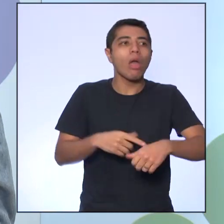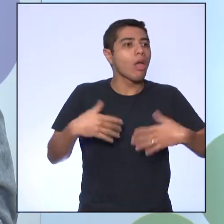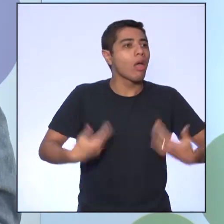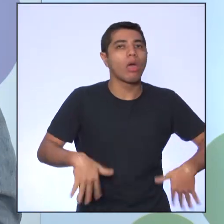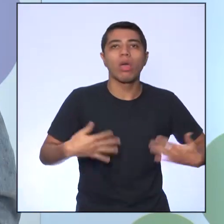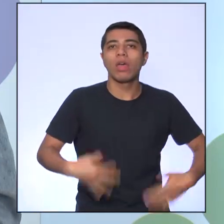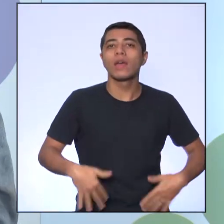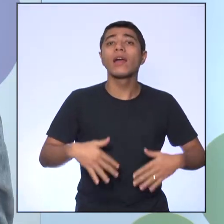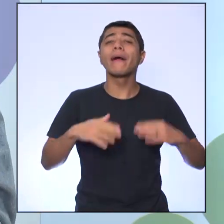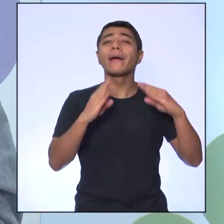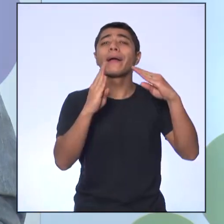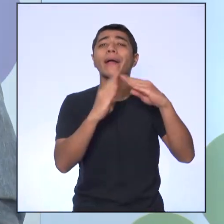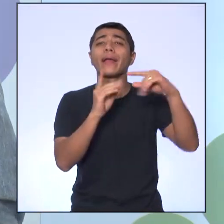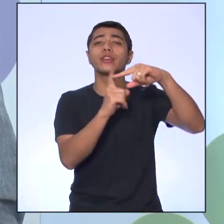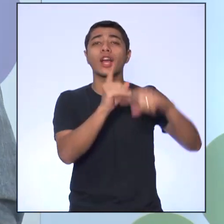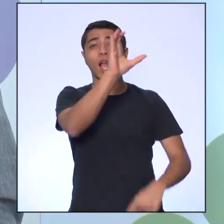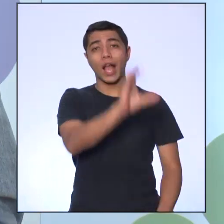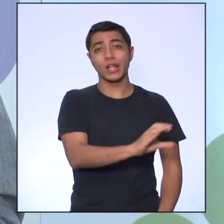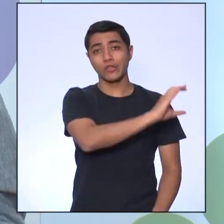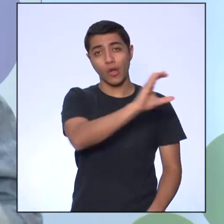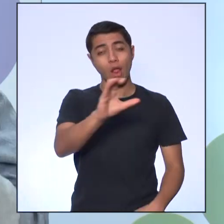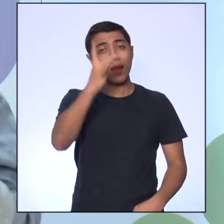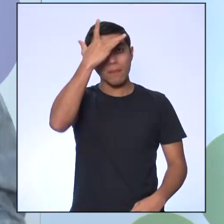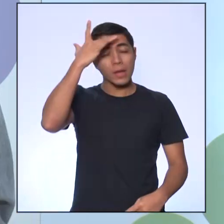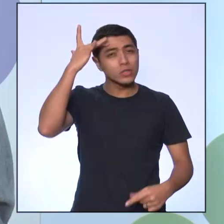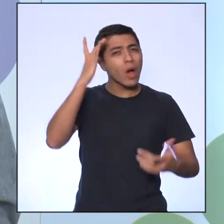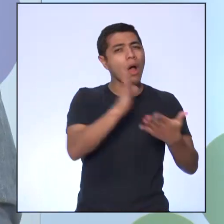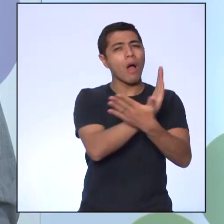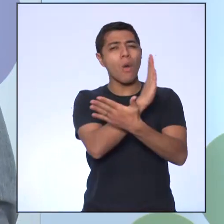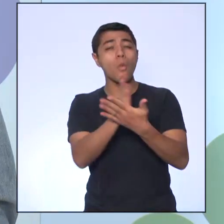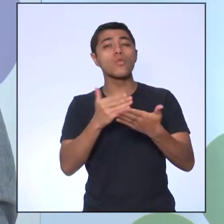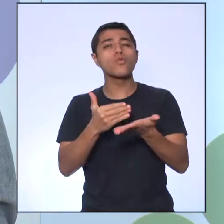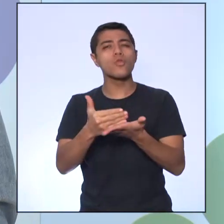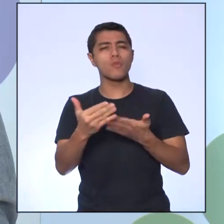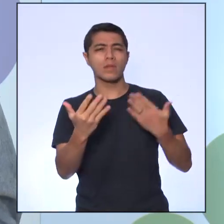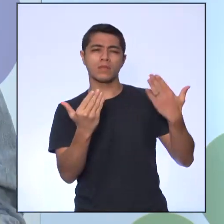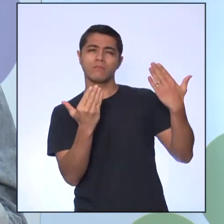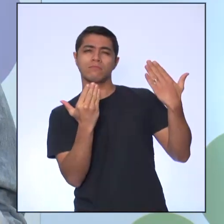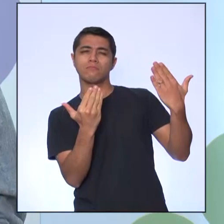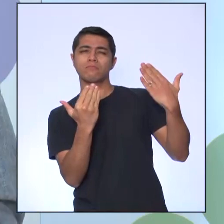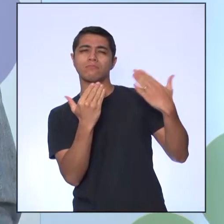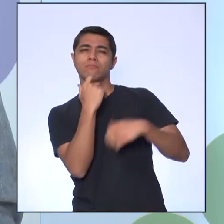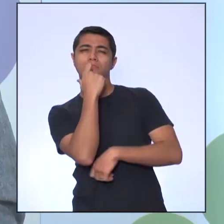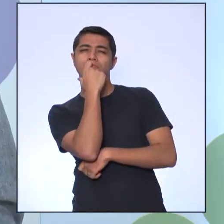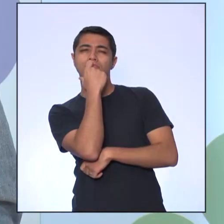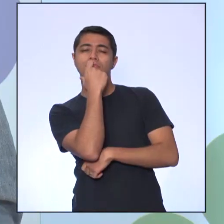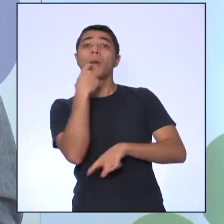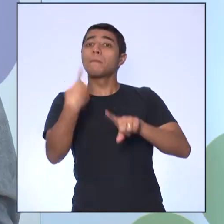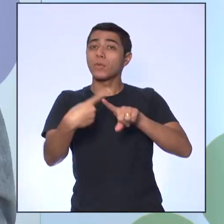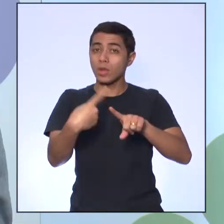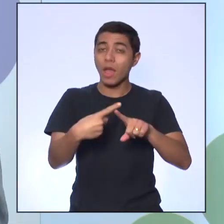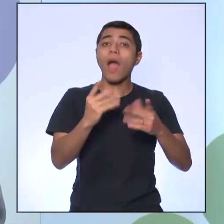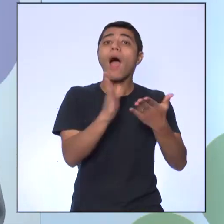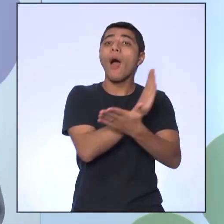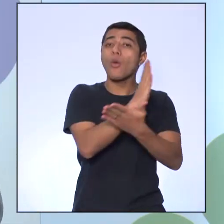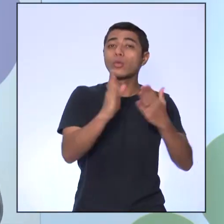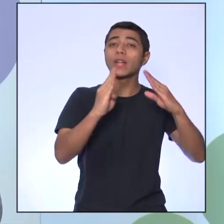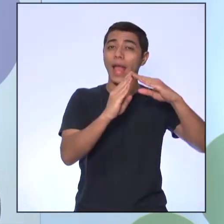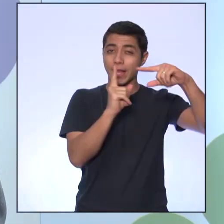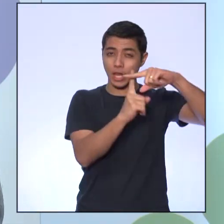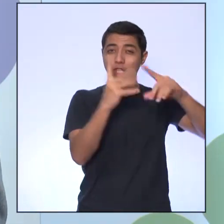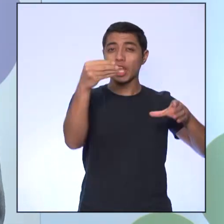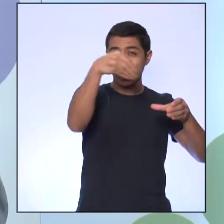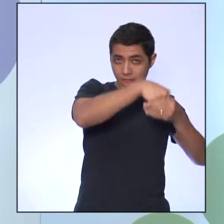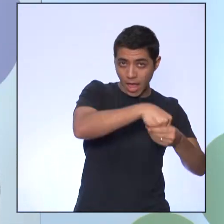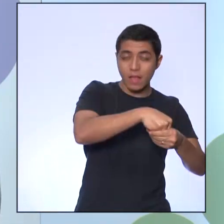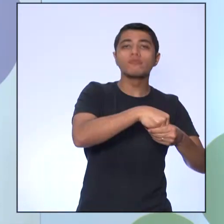existiam pessoas, participantes do clero, que tinham compromisso com a fé, com a religiosidade, e tinham outras que entraram